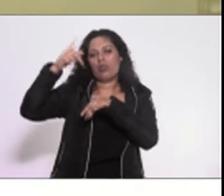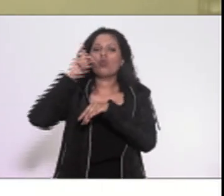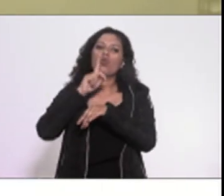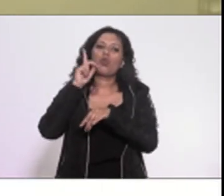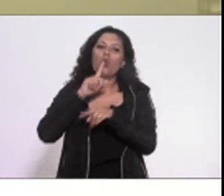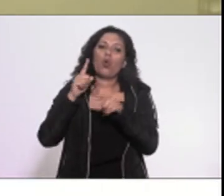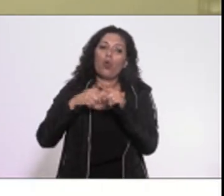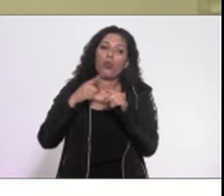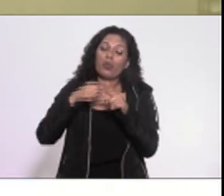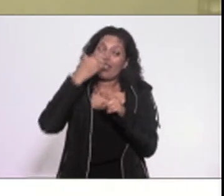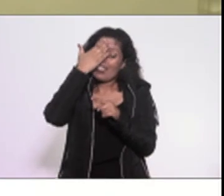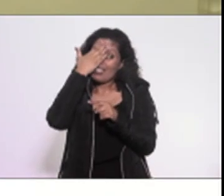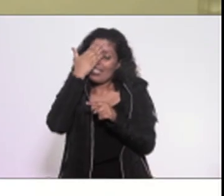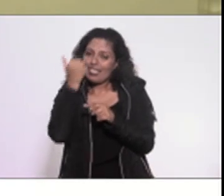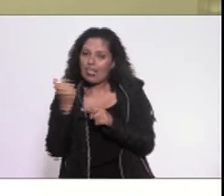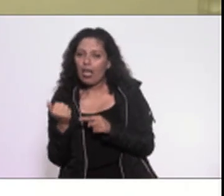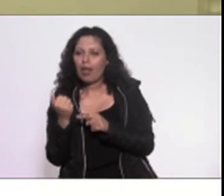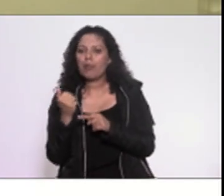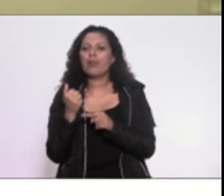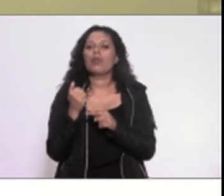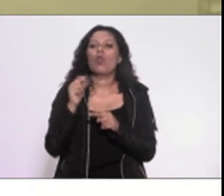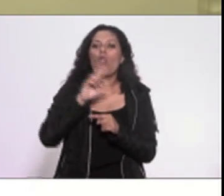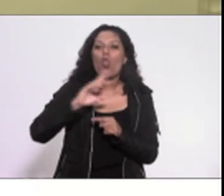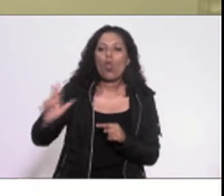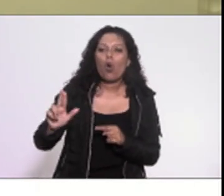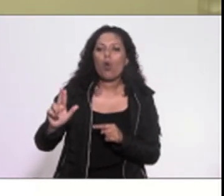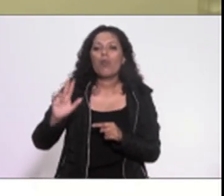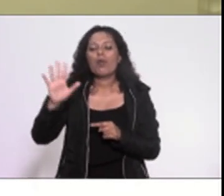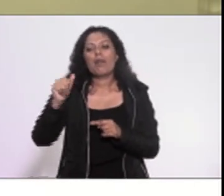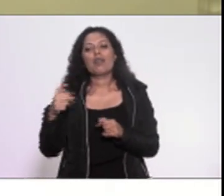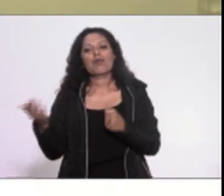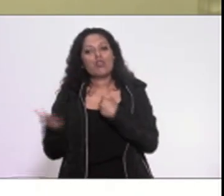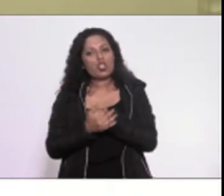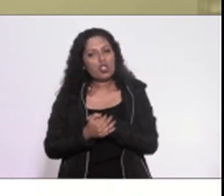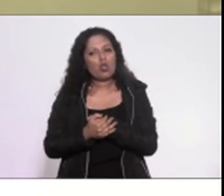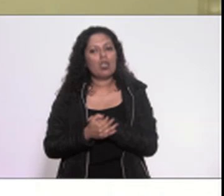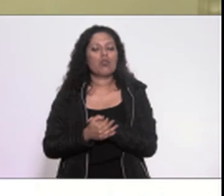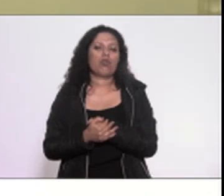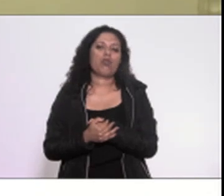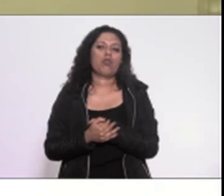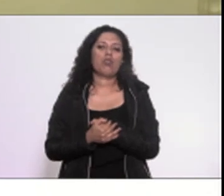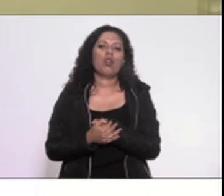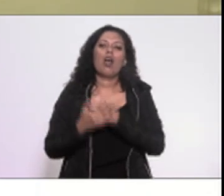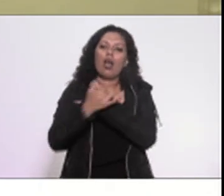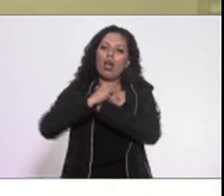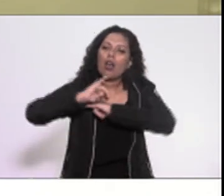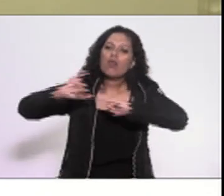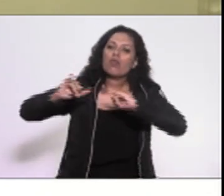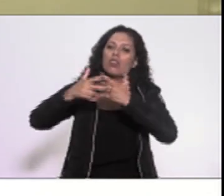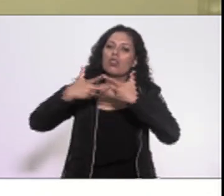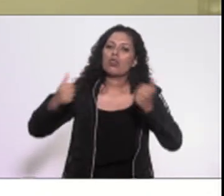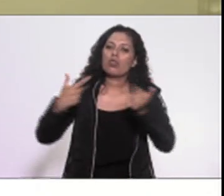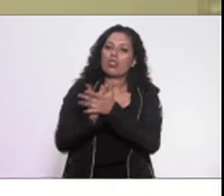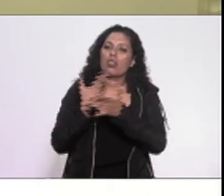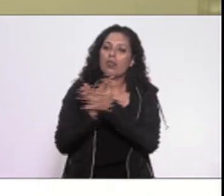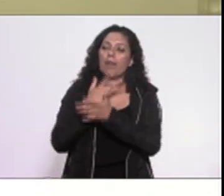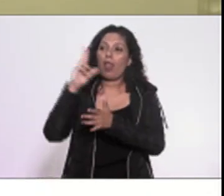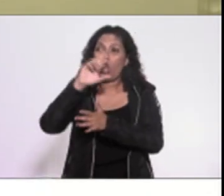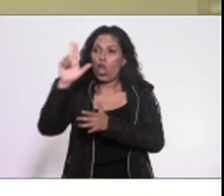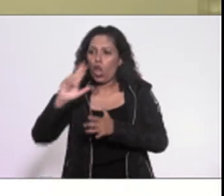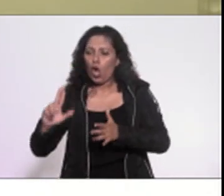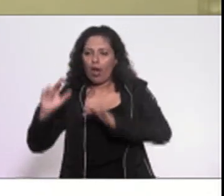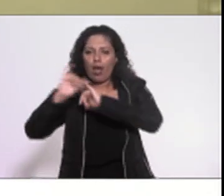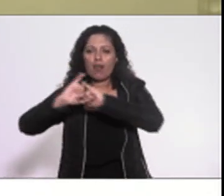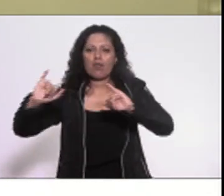que sabem aquela identidade, mas protegem e podem averiguar enquanto há um desdobramento.